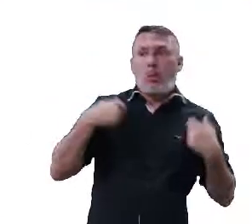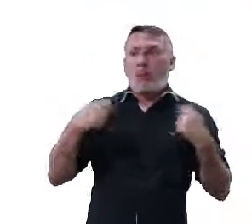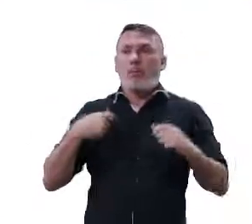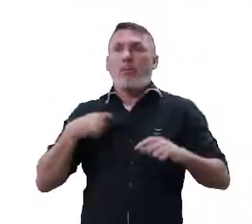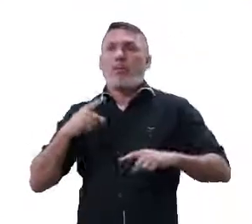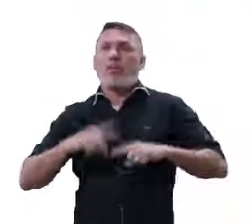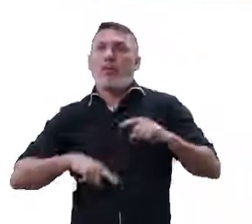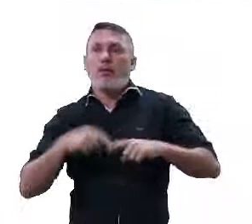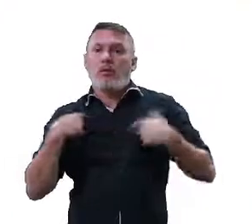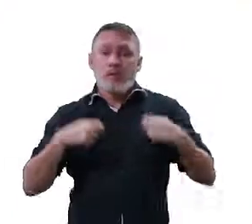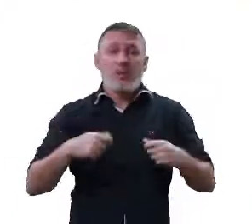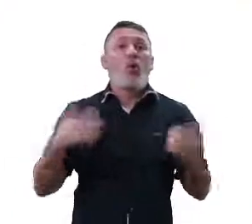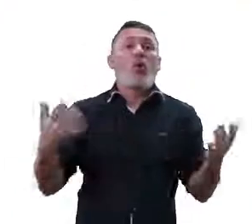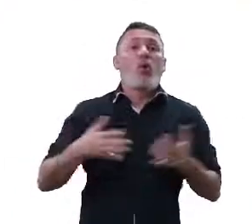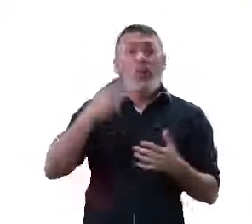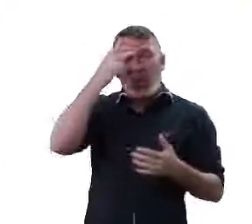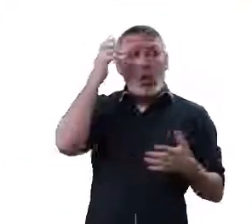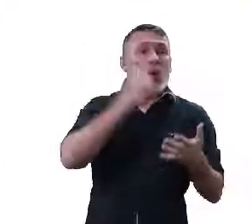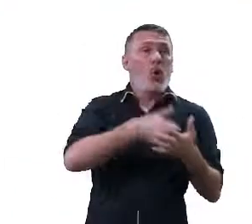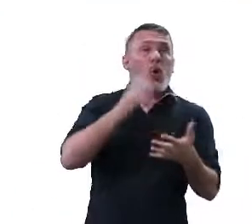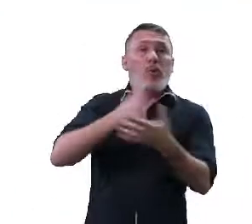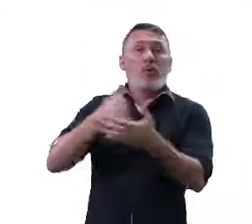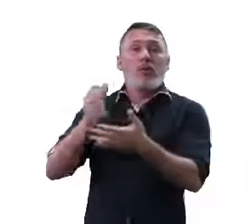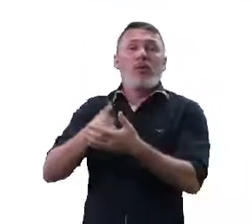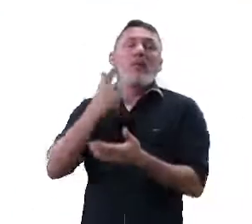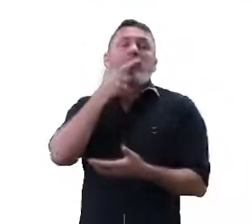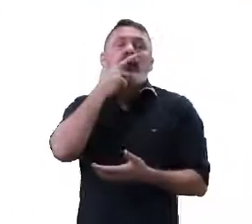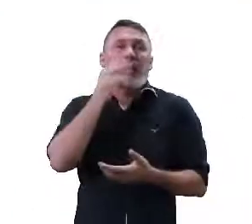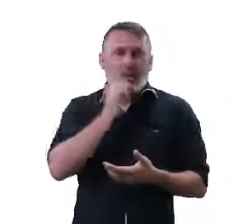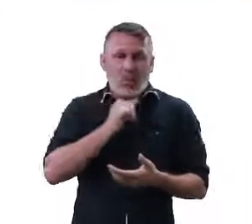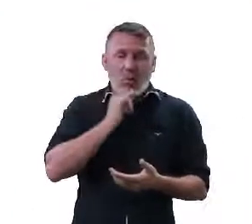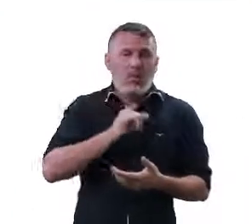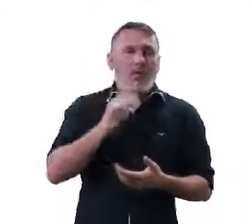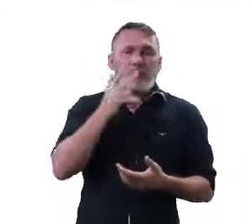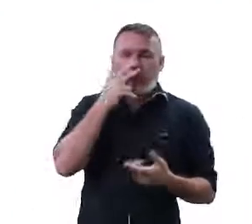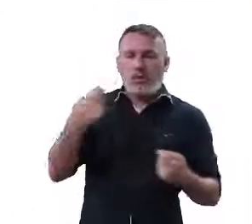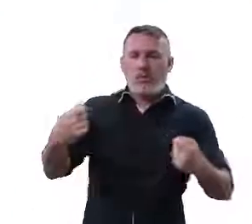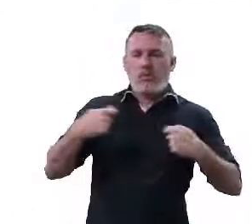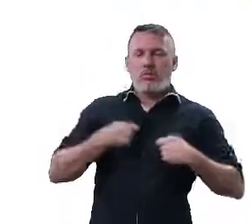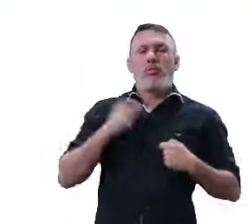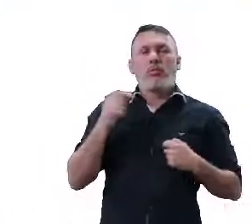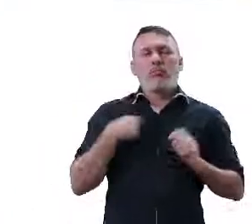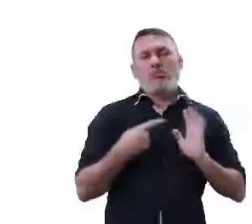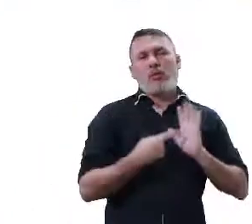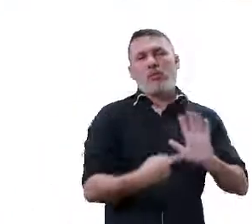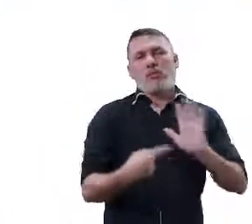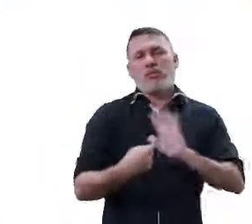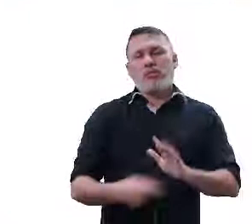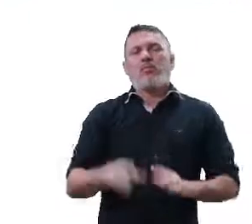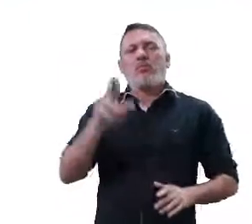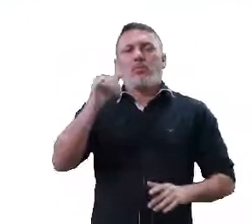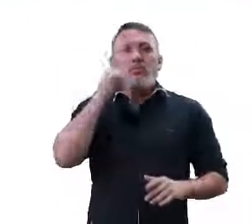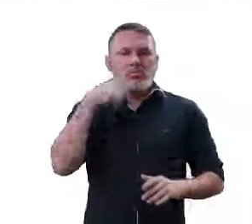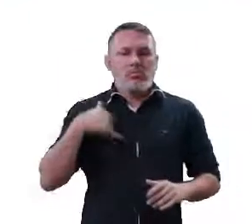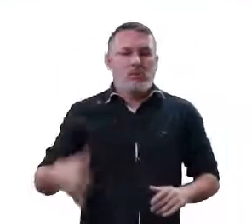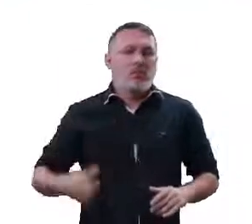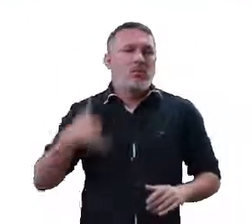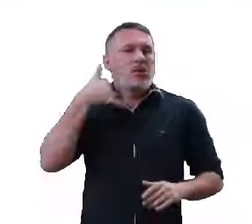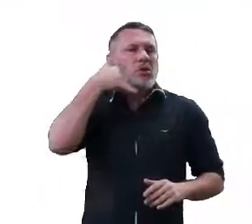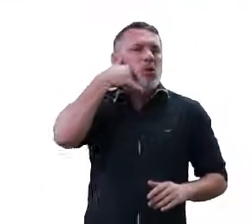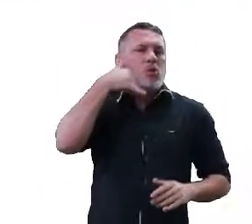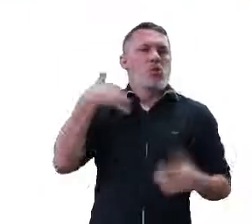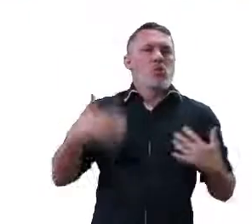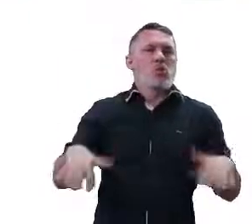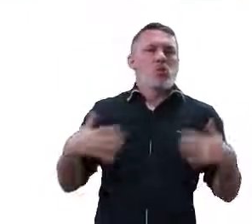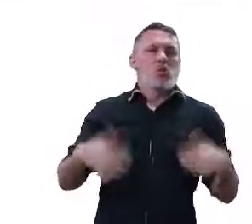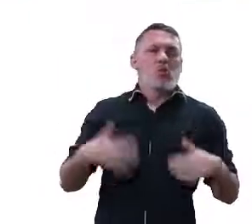materiais. Hoje, elas consomem produtos porque isso confere um status a esse indivíduo. Então, por exemplo, o celular de última